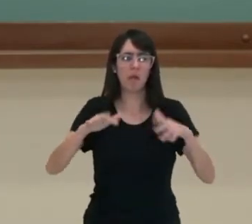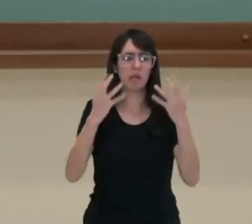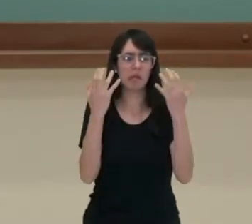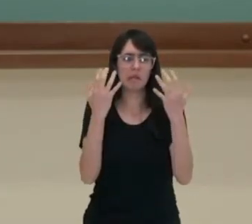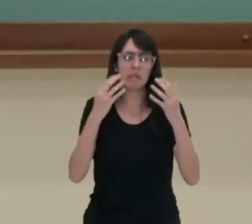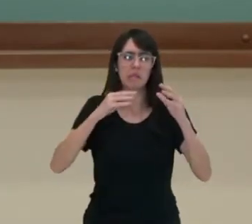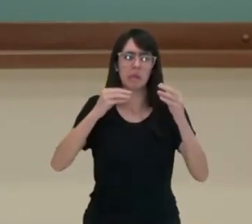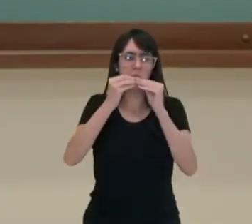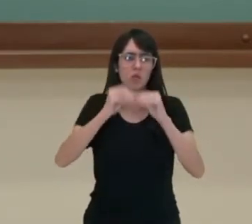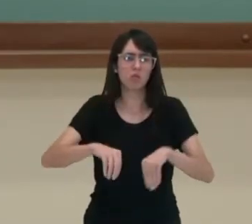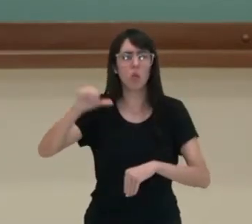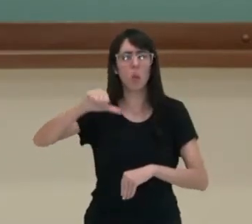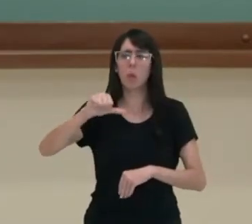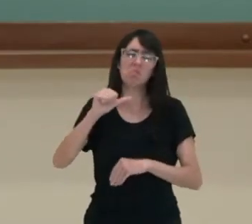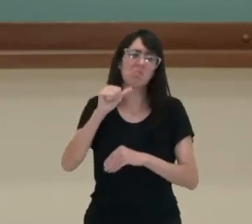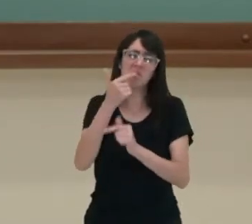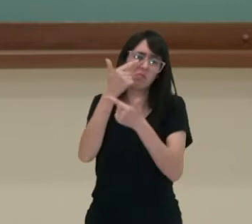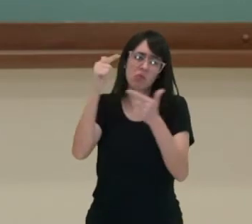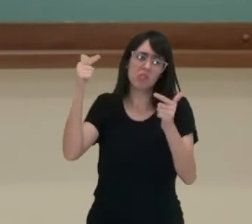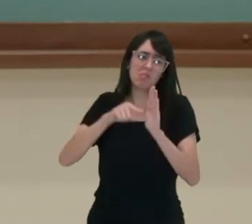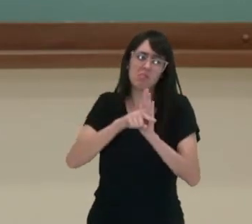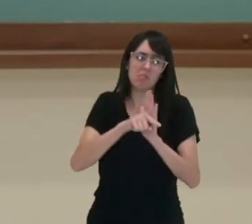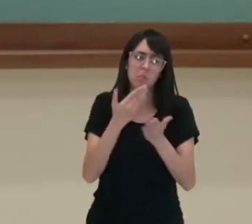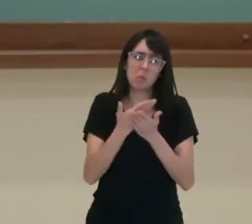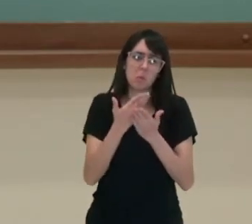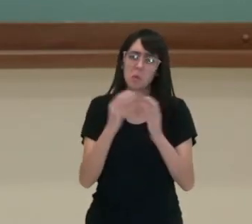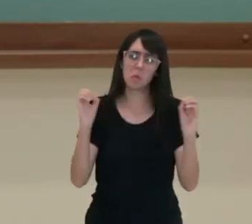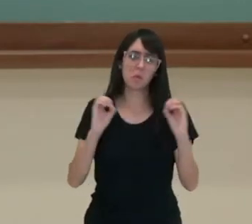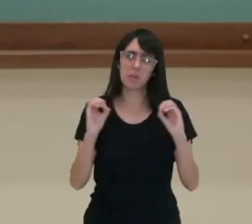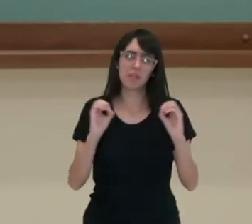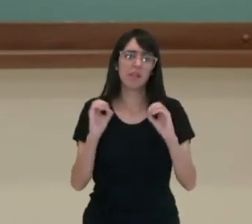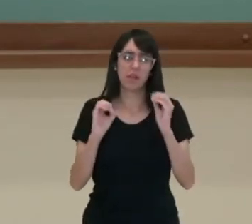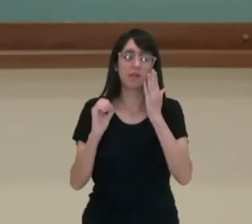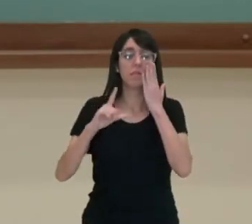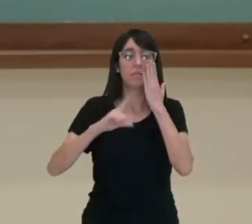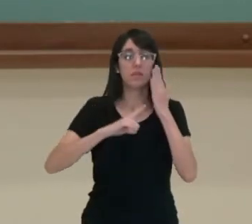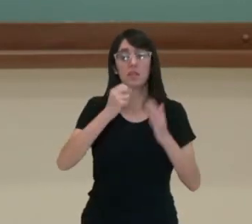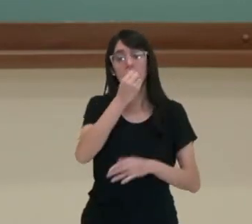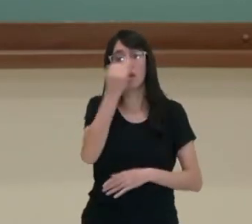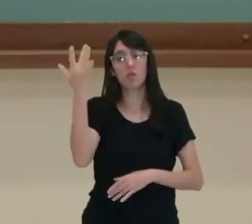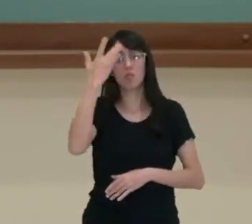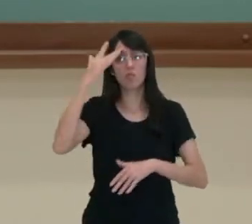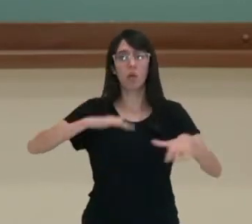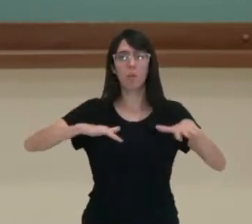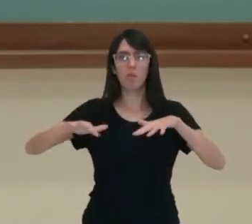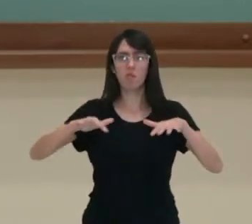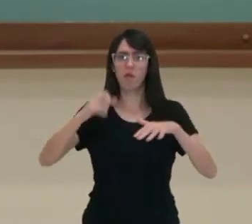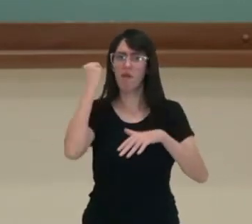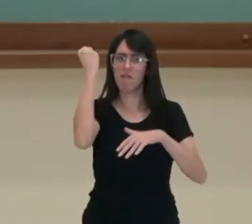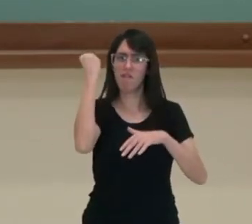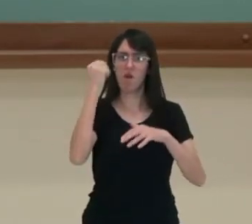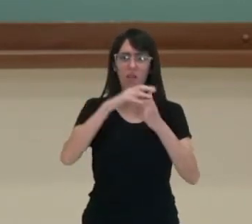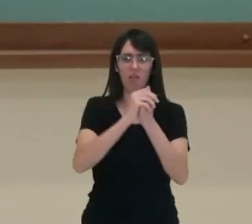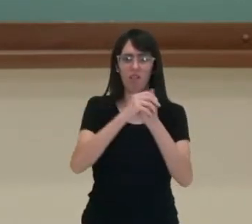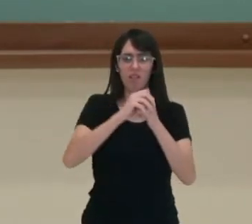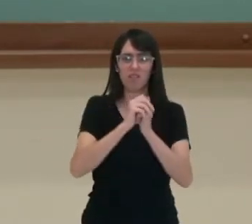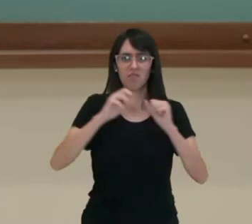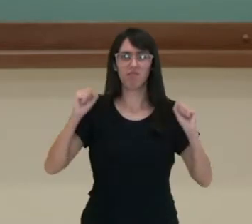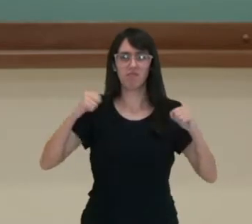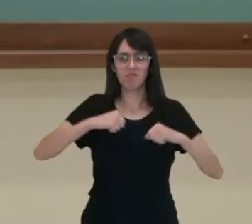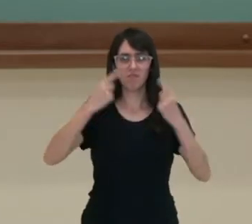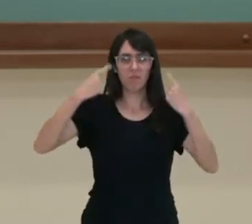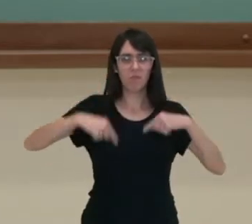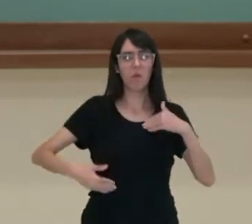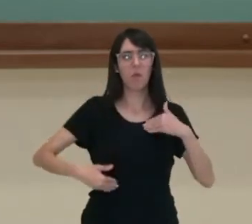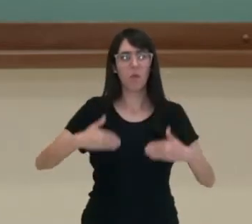né? Também pessoas que são hipermóveis, elas têm uma mobilidade bem grande, é bem comum elas estalarem os ossos, né?